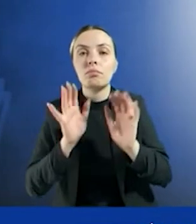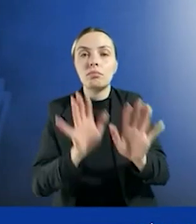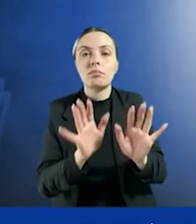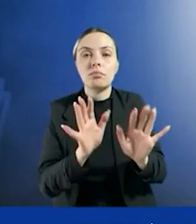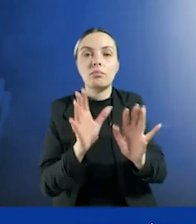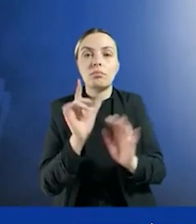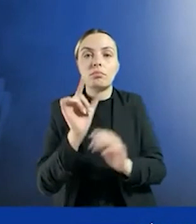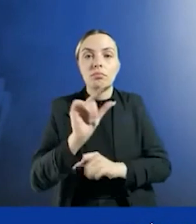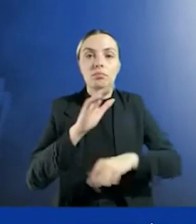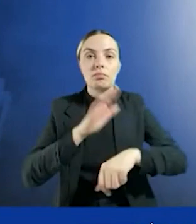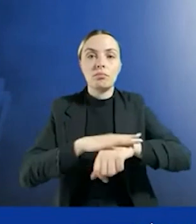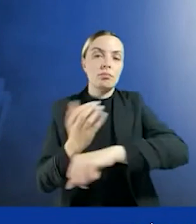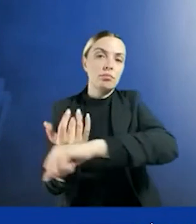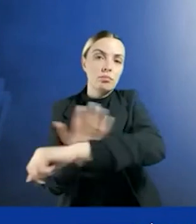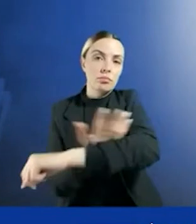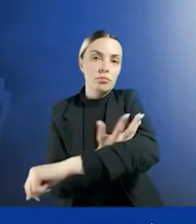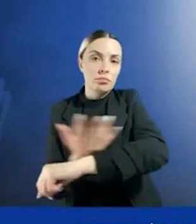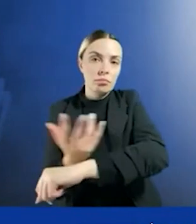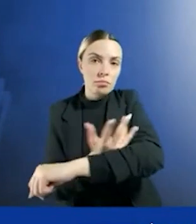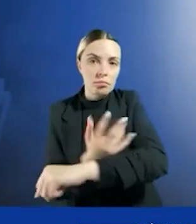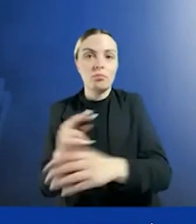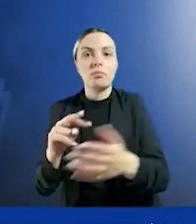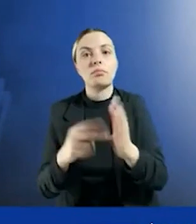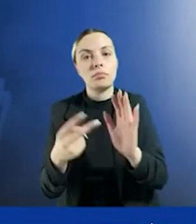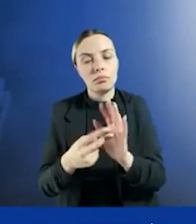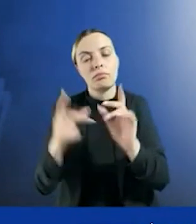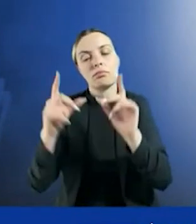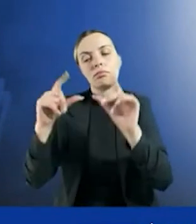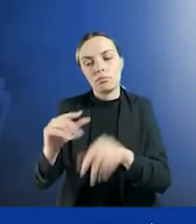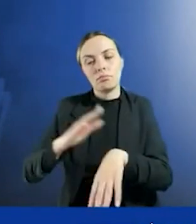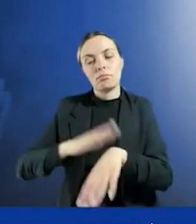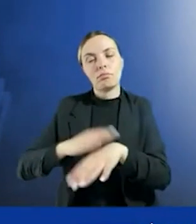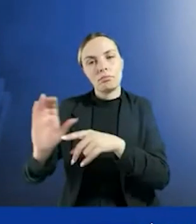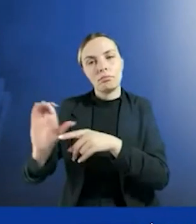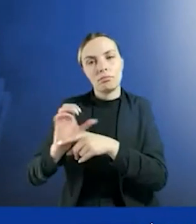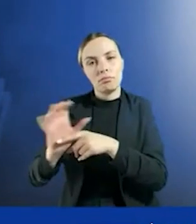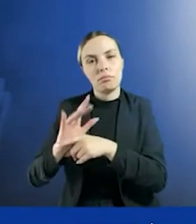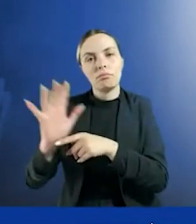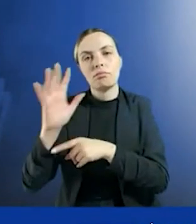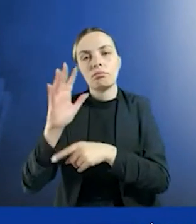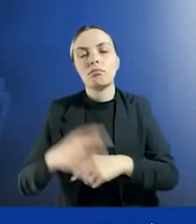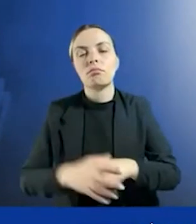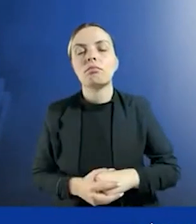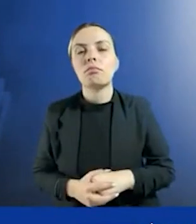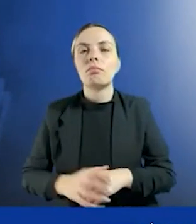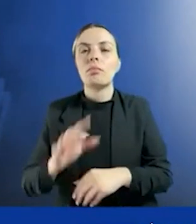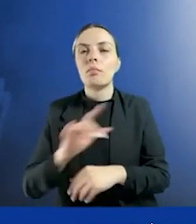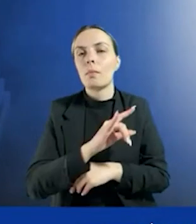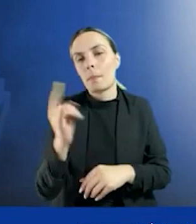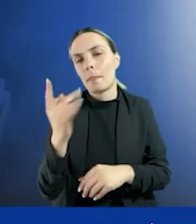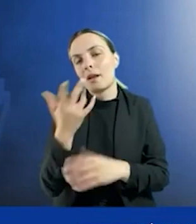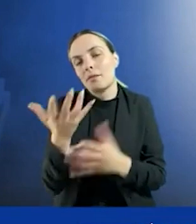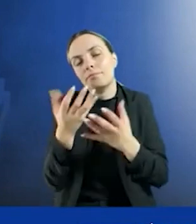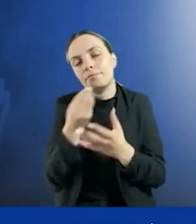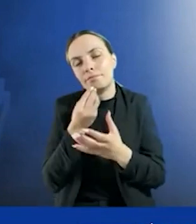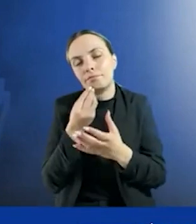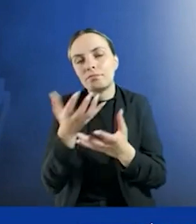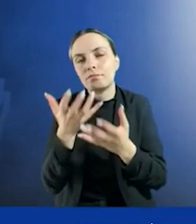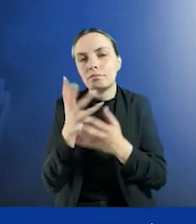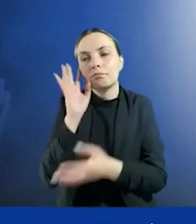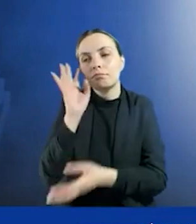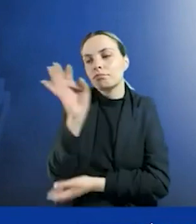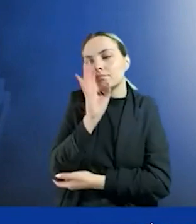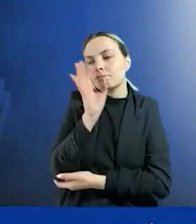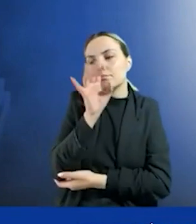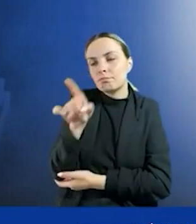então emitindo menos também. Então, doutor Lau, para finalizar aqui, porque eu gostaria muito de escutá-lo, o nosso